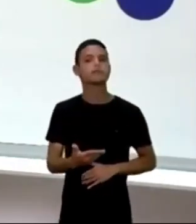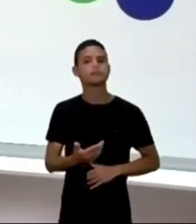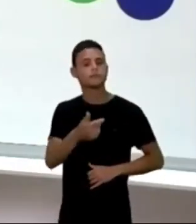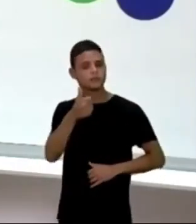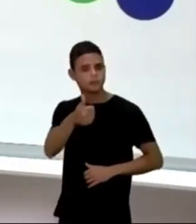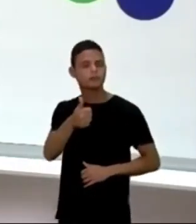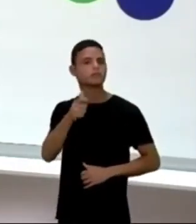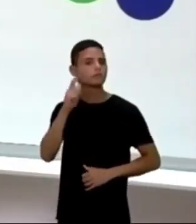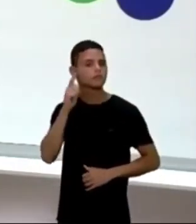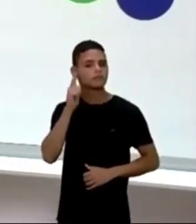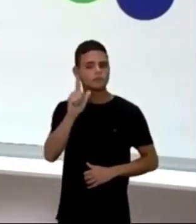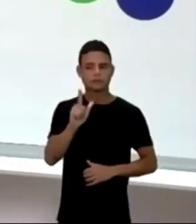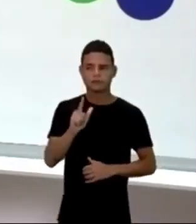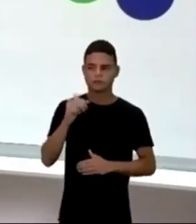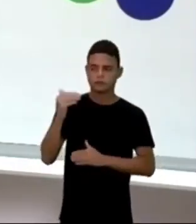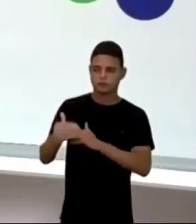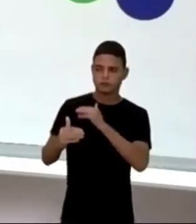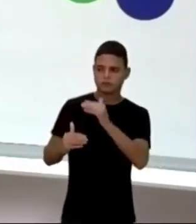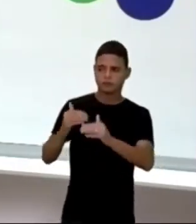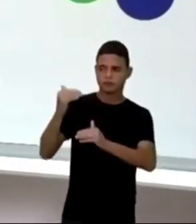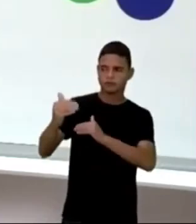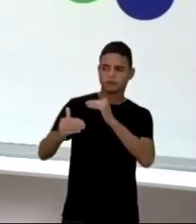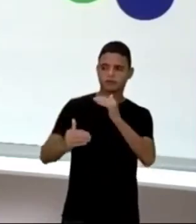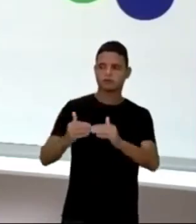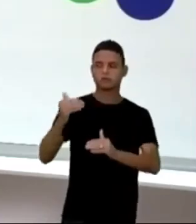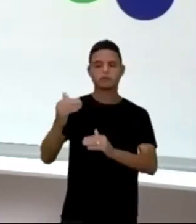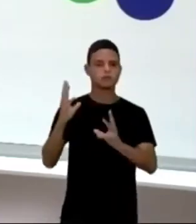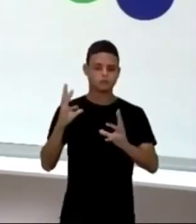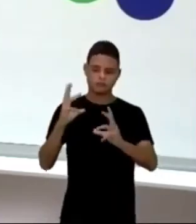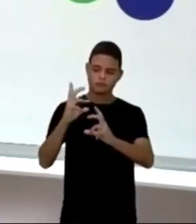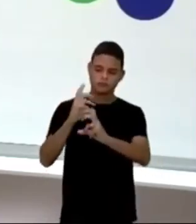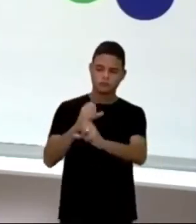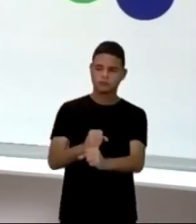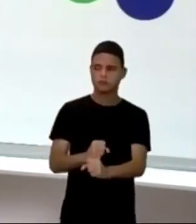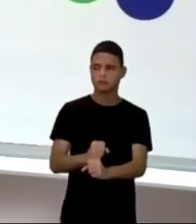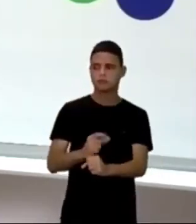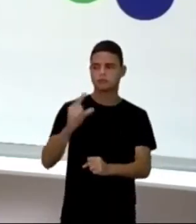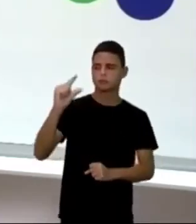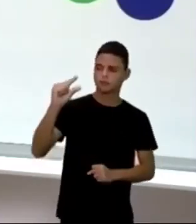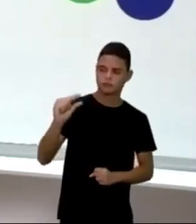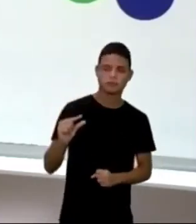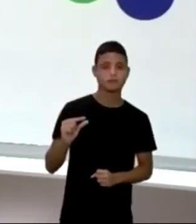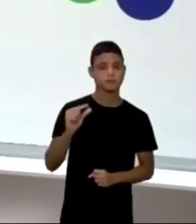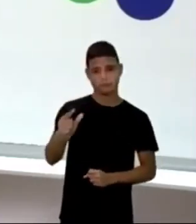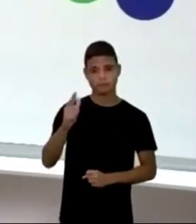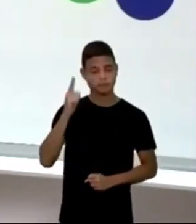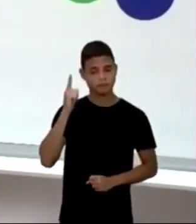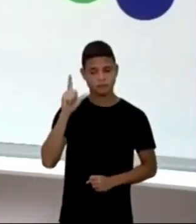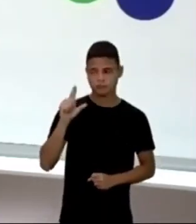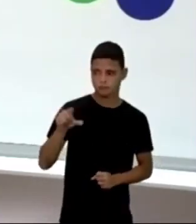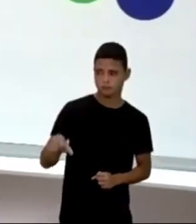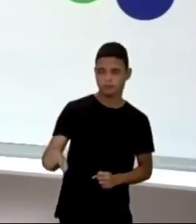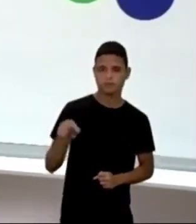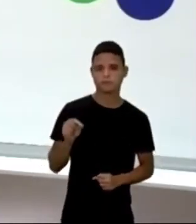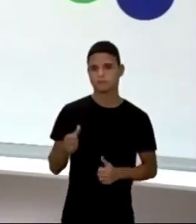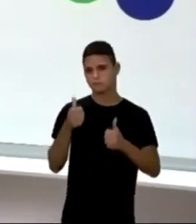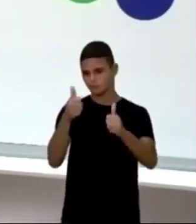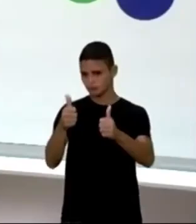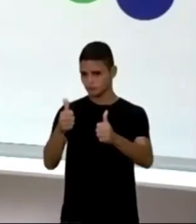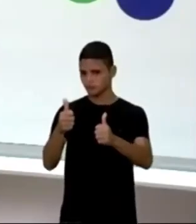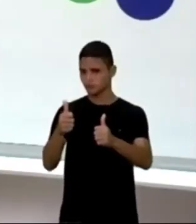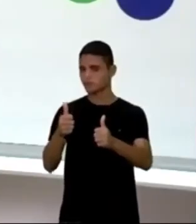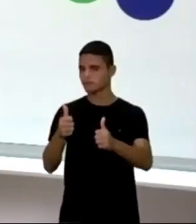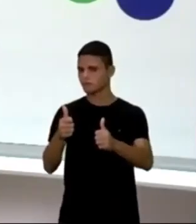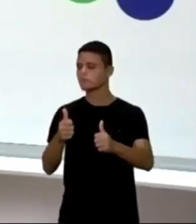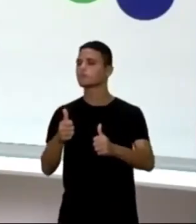forma que vai cada vez sobrando menos itens aonde você vai fazer a opção final. Fiquem com a aula, que vai